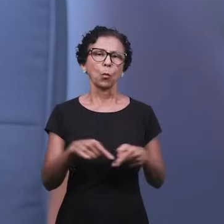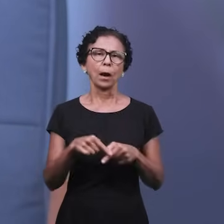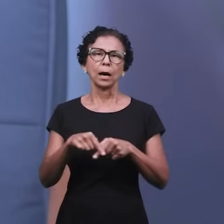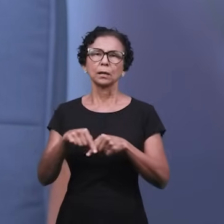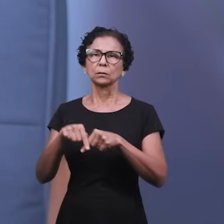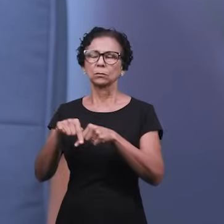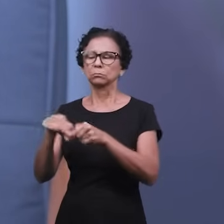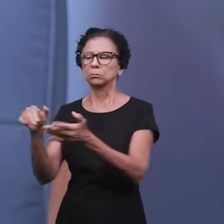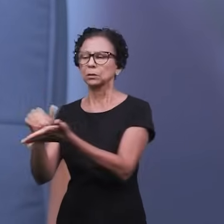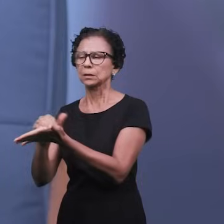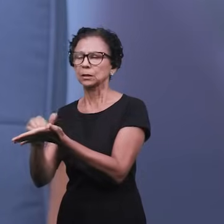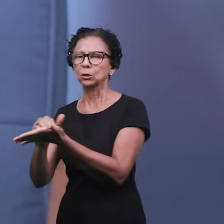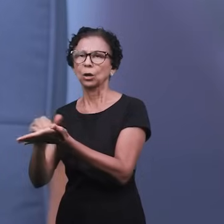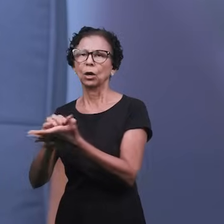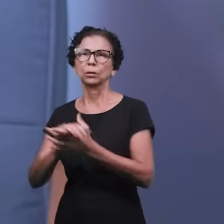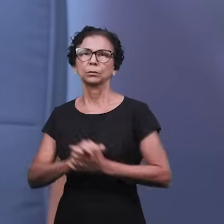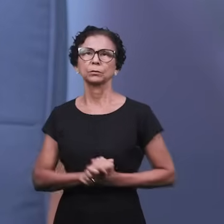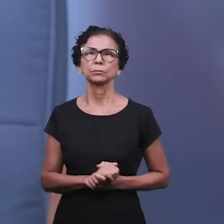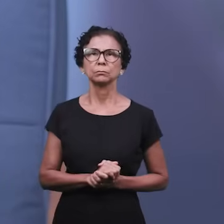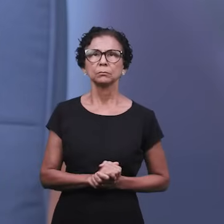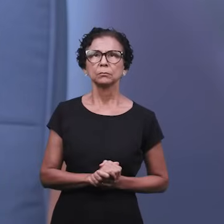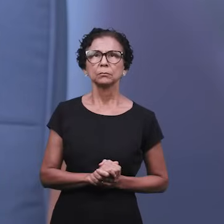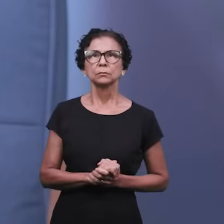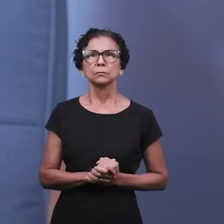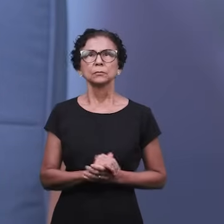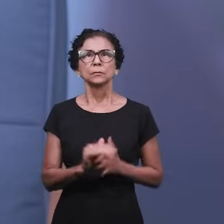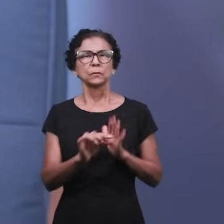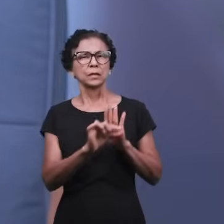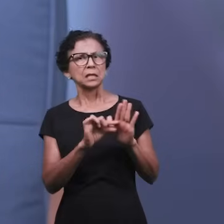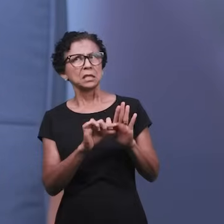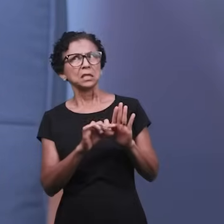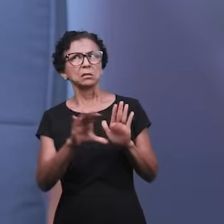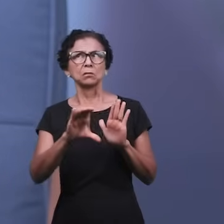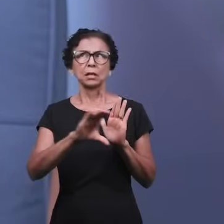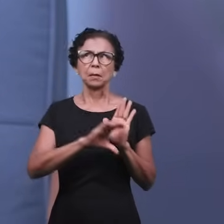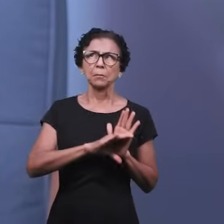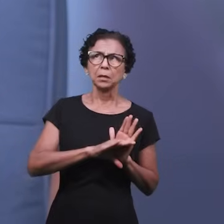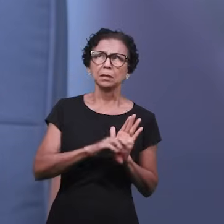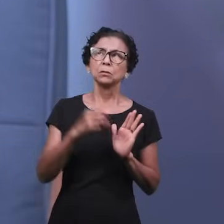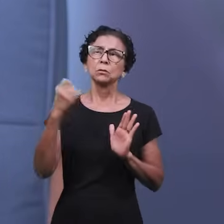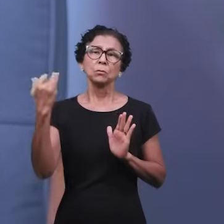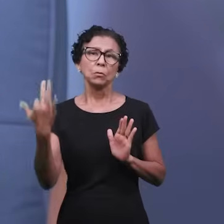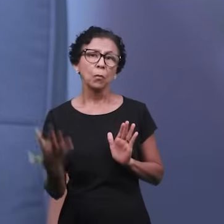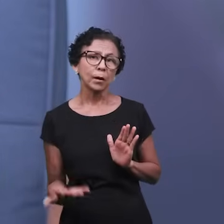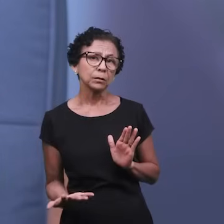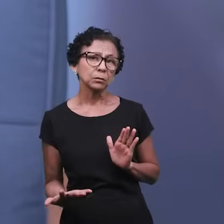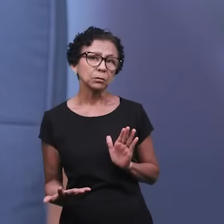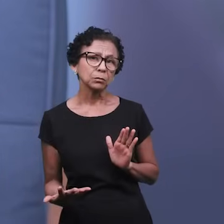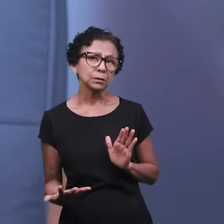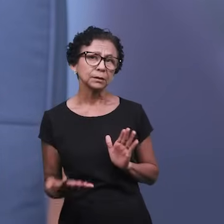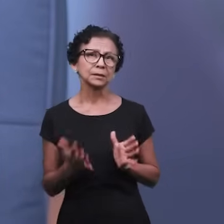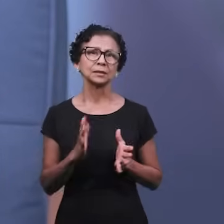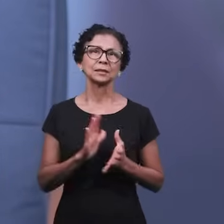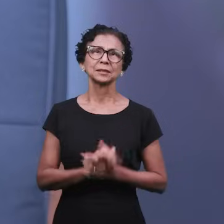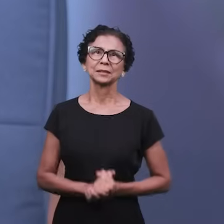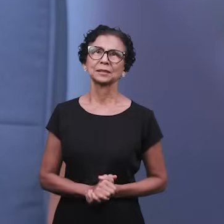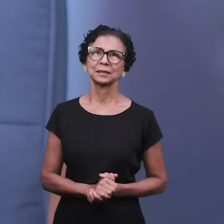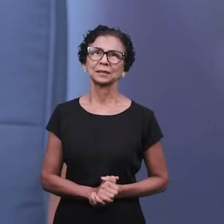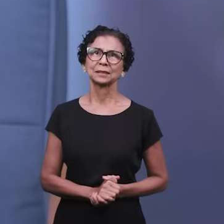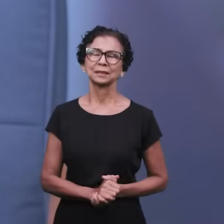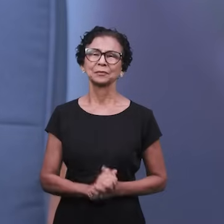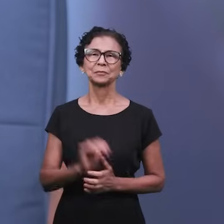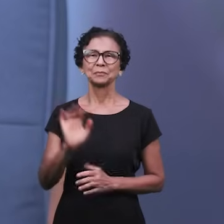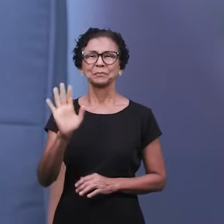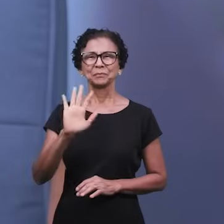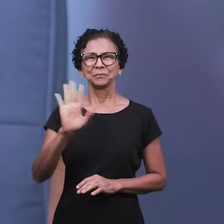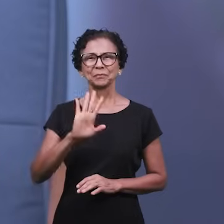a quantidade que lerão? Um versículo? Alguns? Um capítulo? Mais de um capítulo? Faça o combinado na sua casa e até